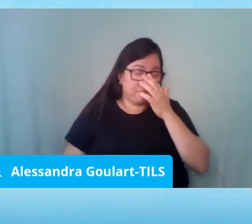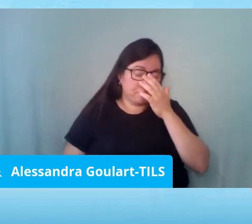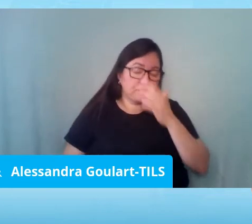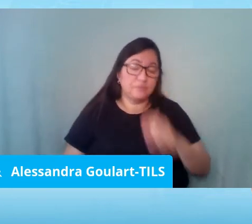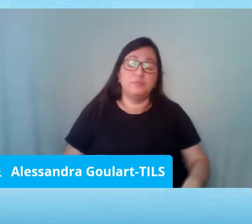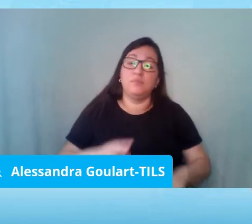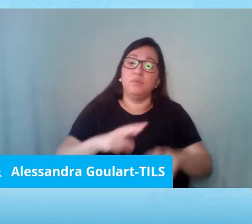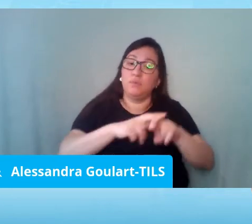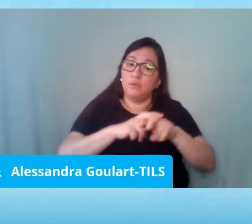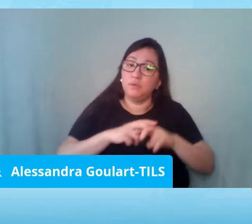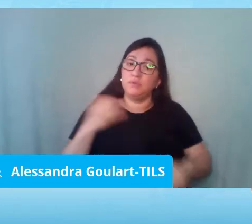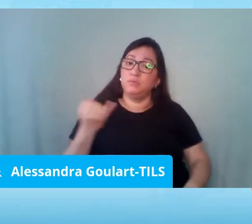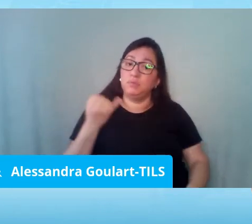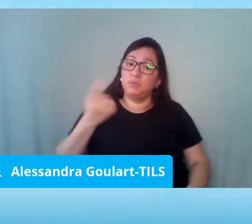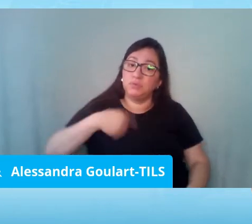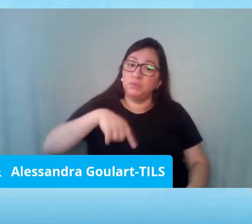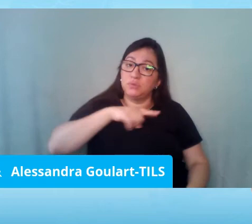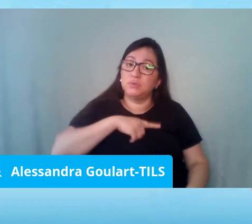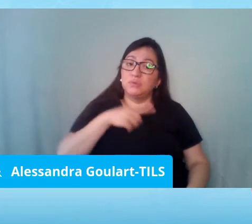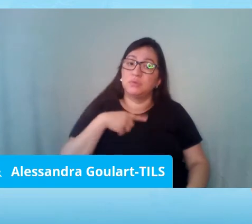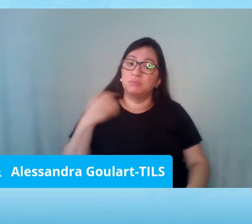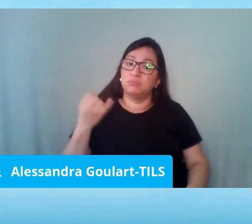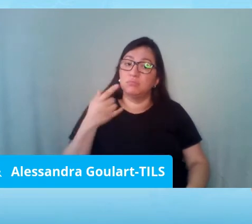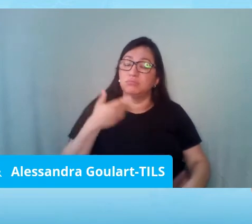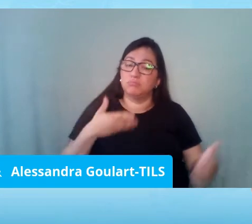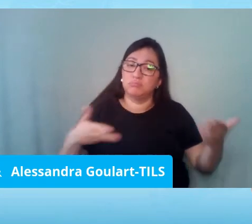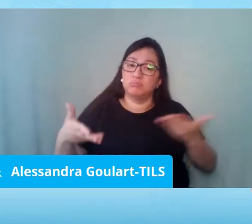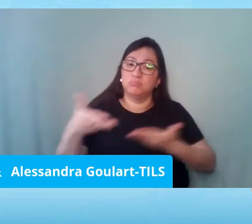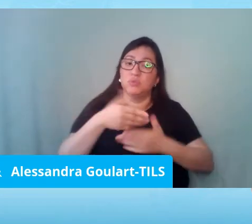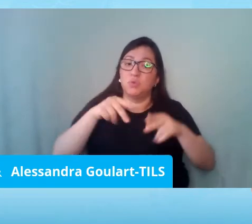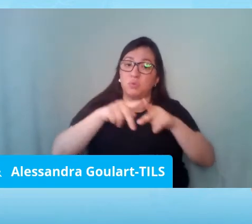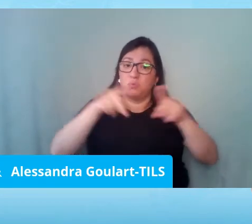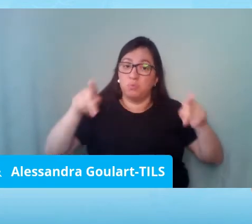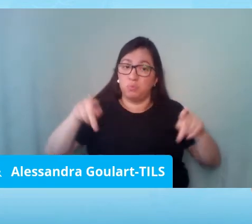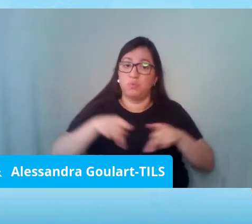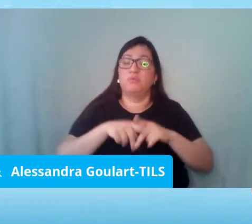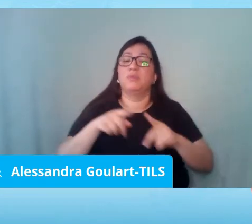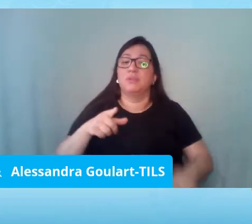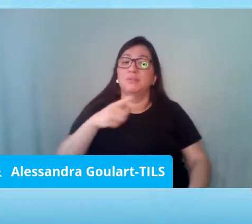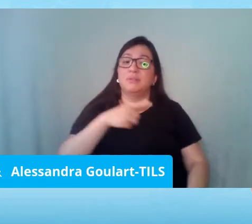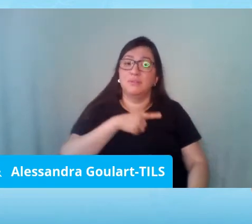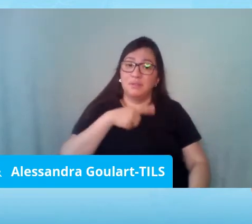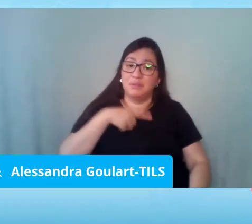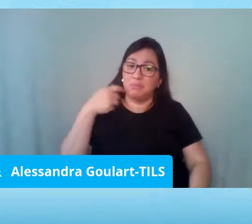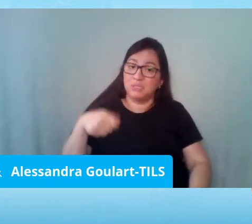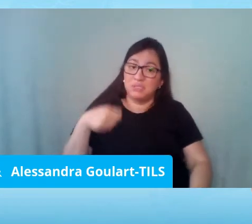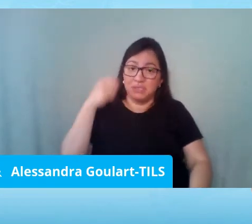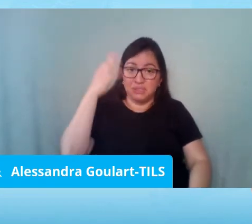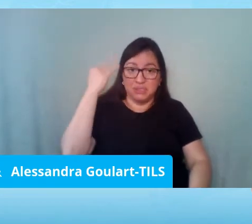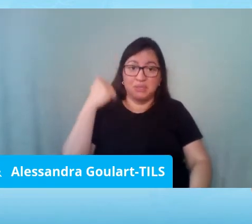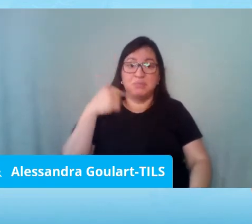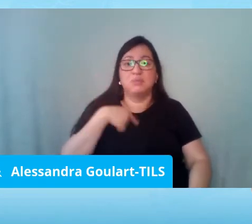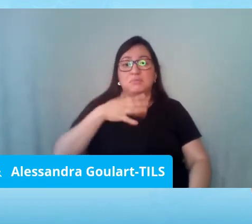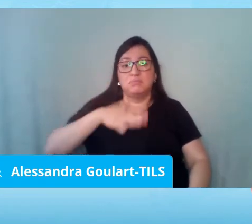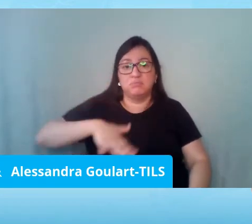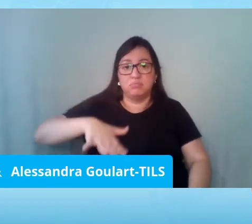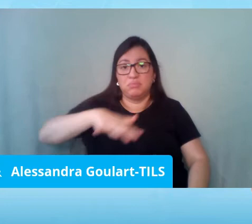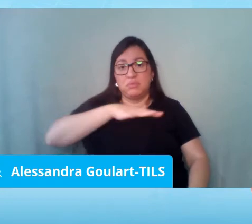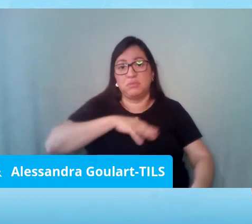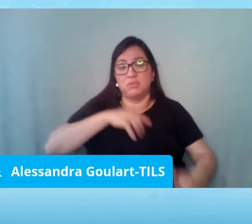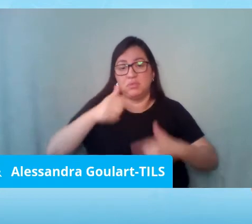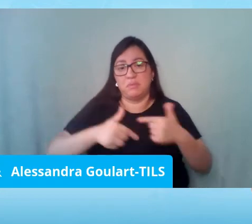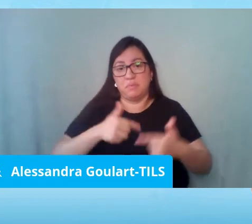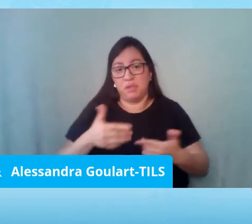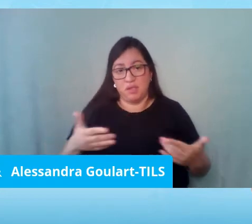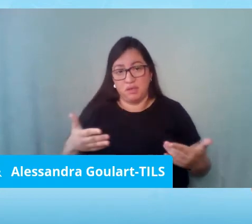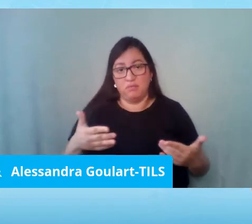tenha o respeito a essa população e saiba que ela precisa estar nos nossos espaços. E as